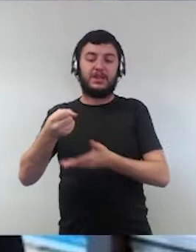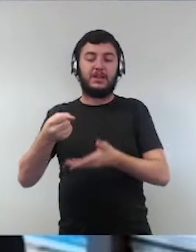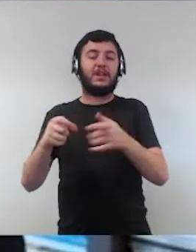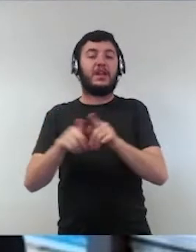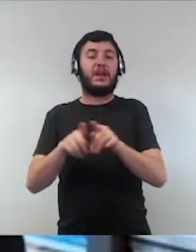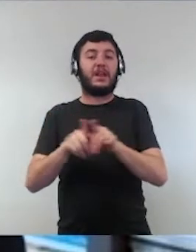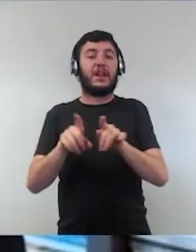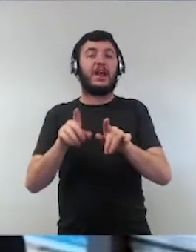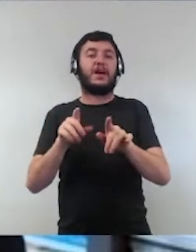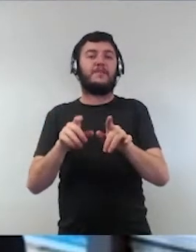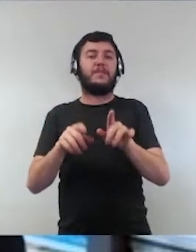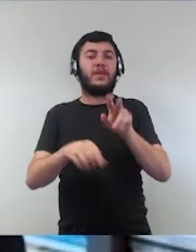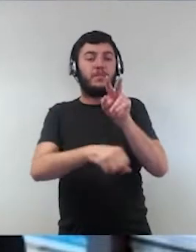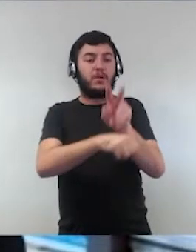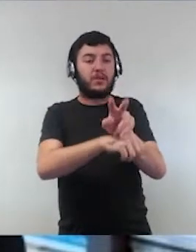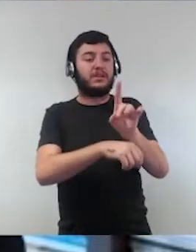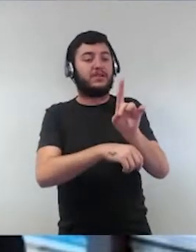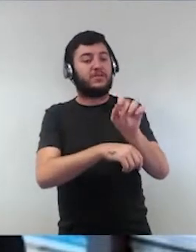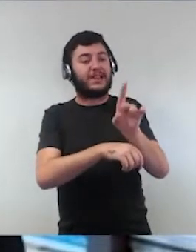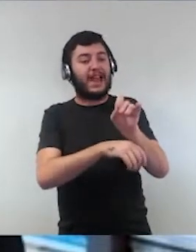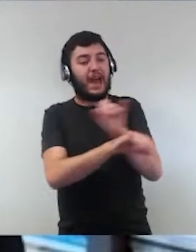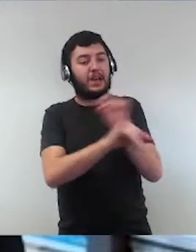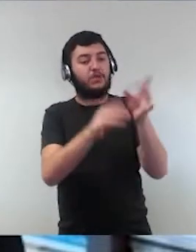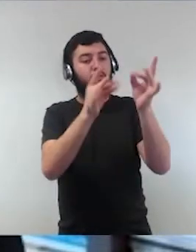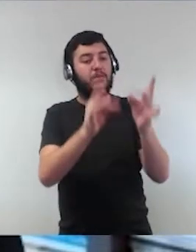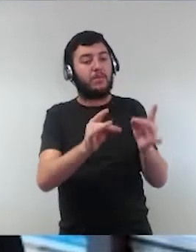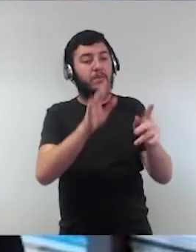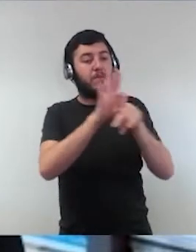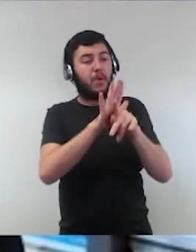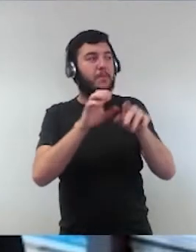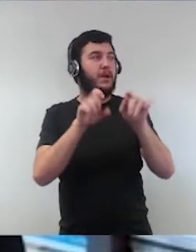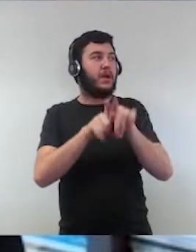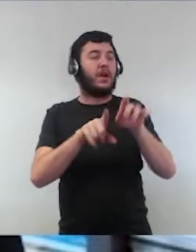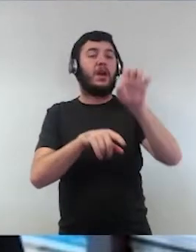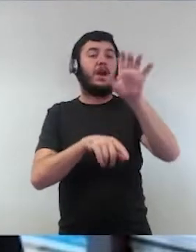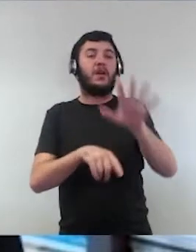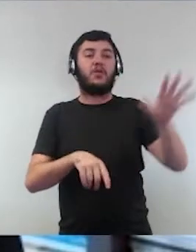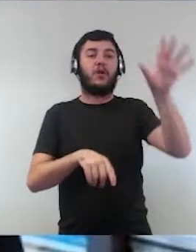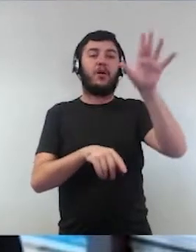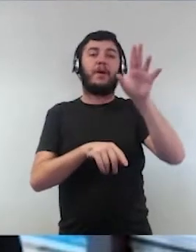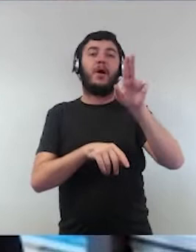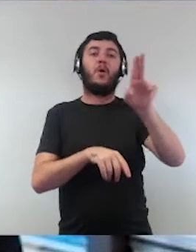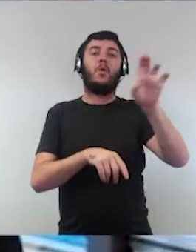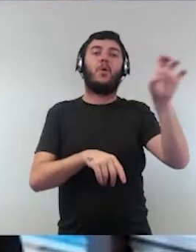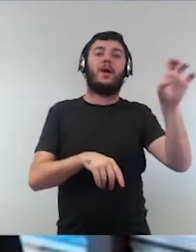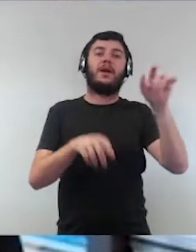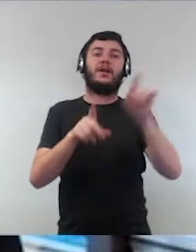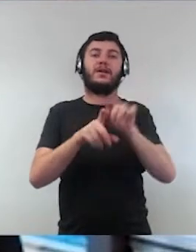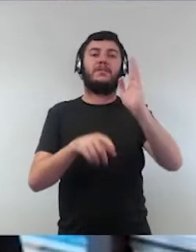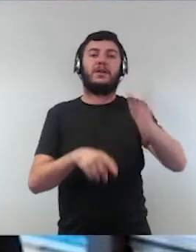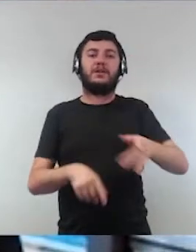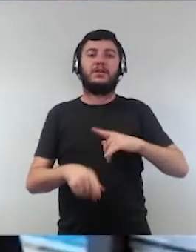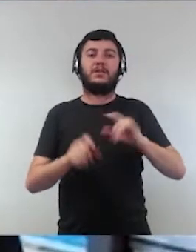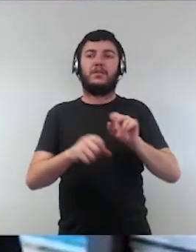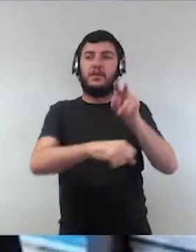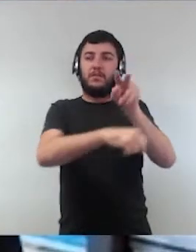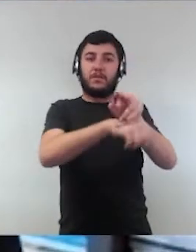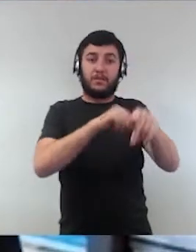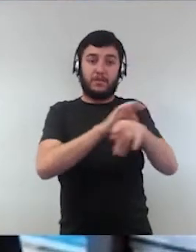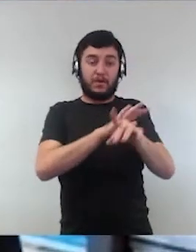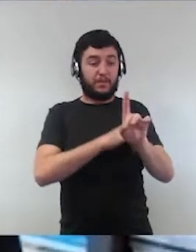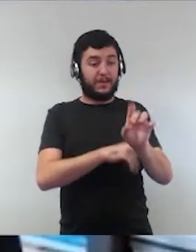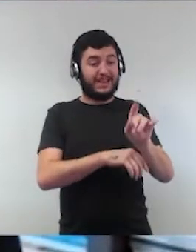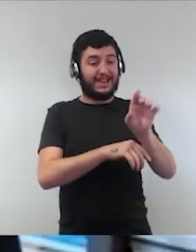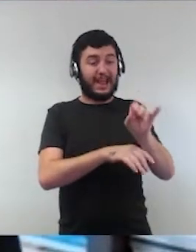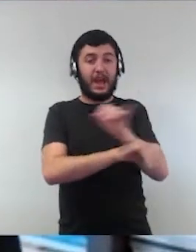Europeia e ela adere aos padrões mais modernos de proteção de dados. Nós já estamos hoje